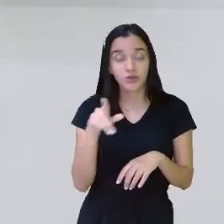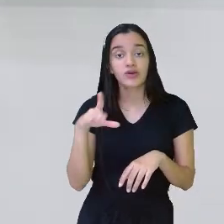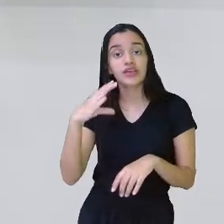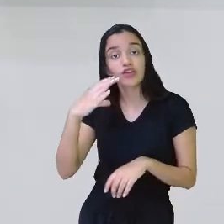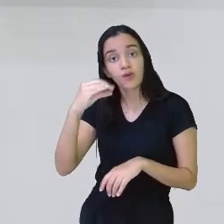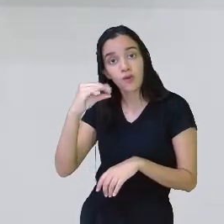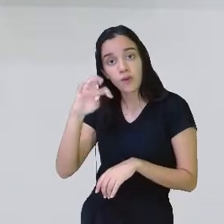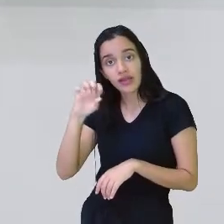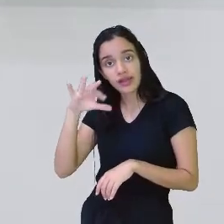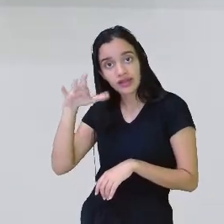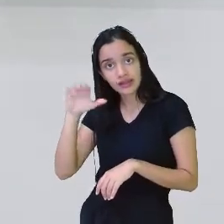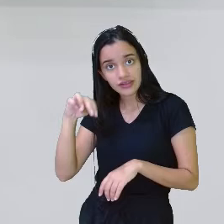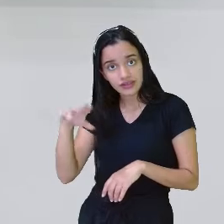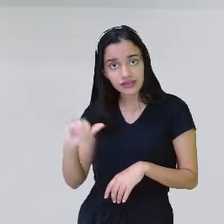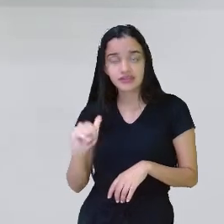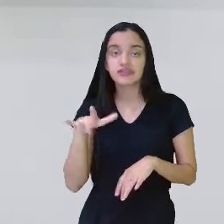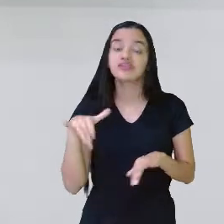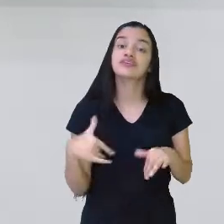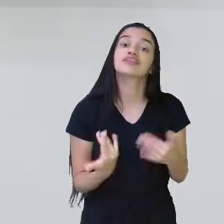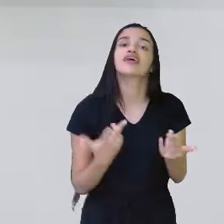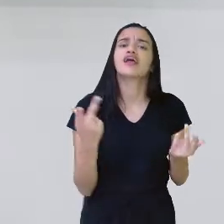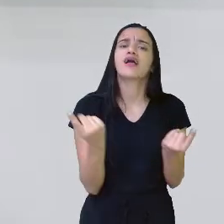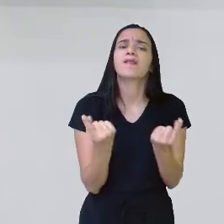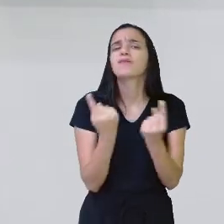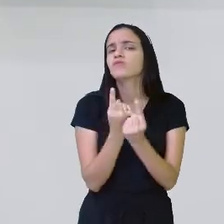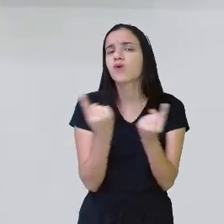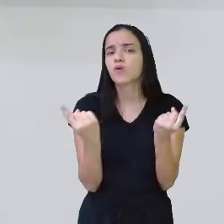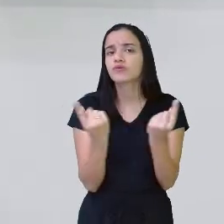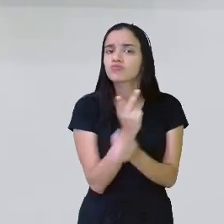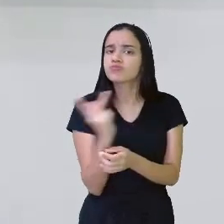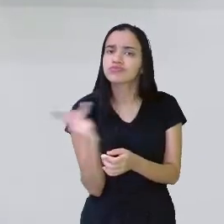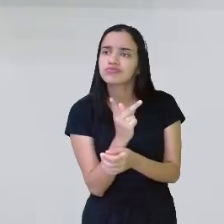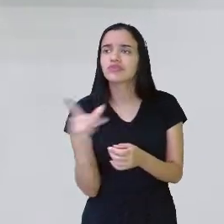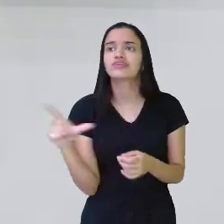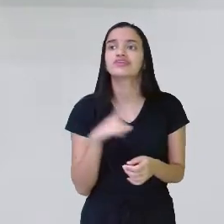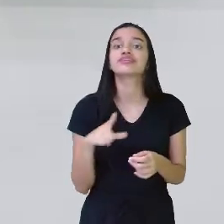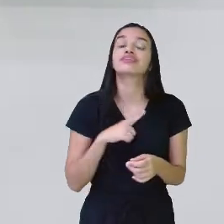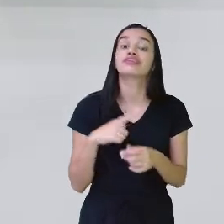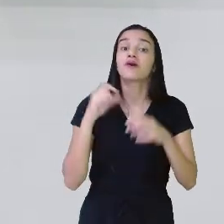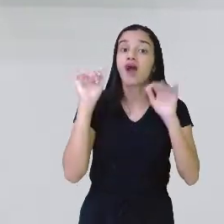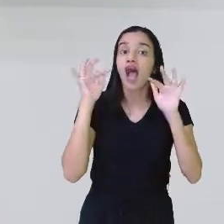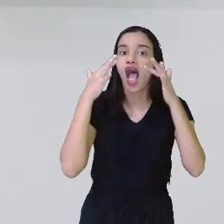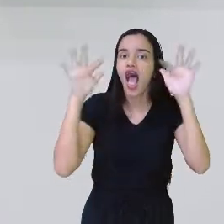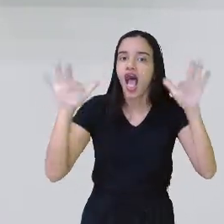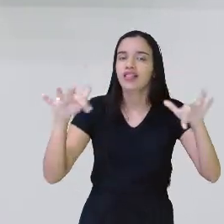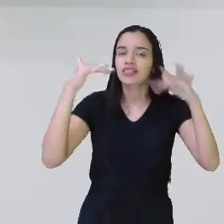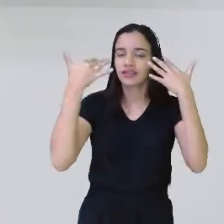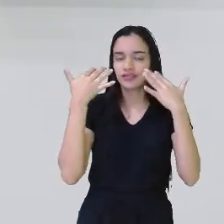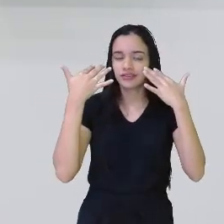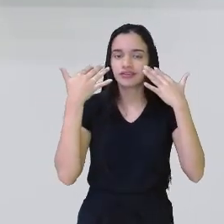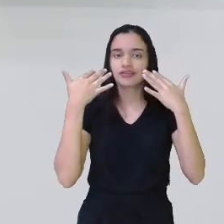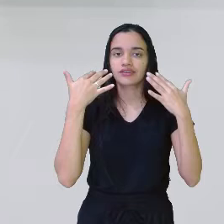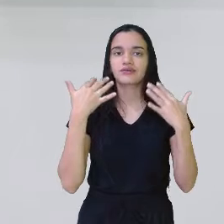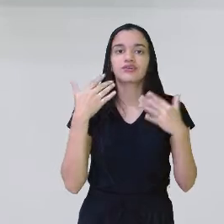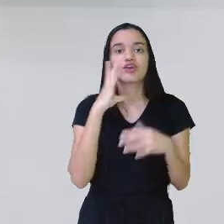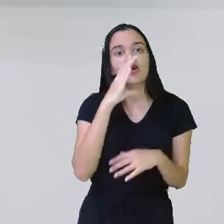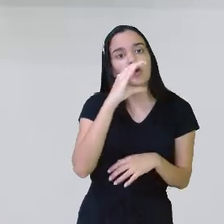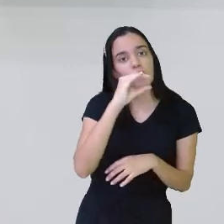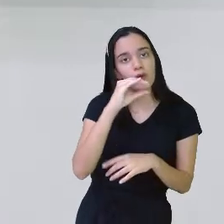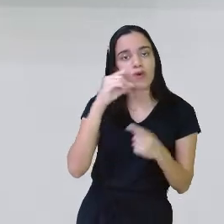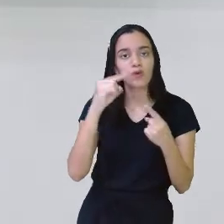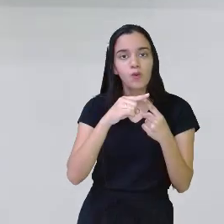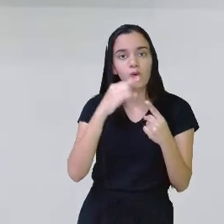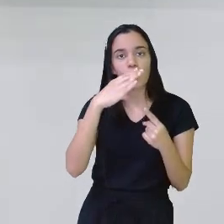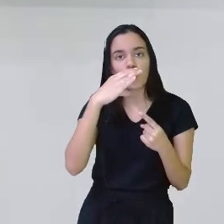ó, atenção entre a diferença, atenção para a diferença entre coesão e coerência, tá, gente?